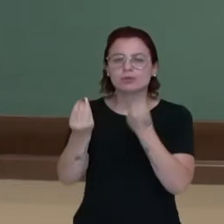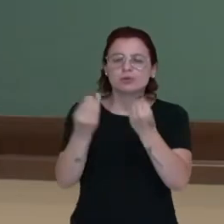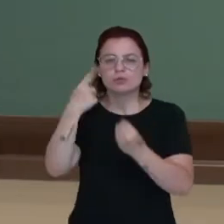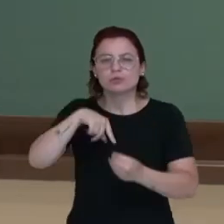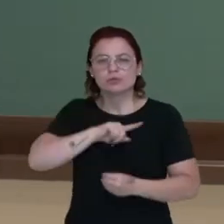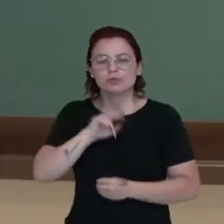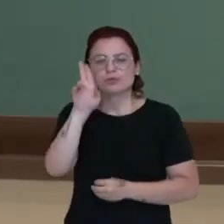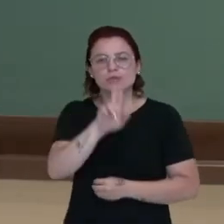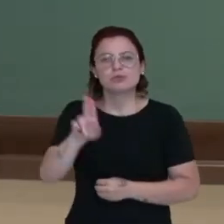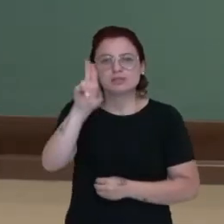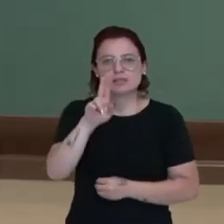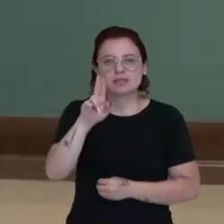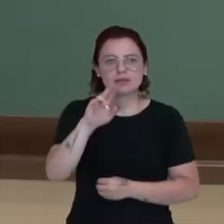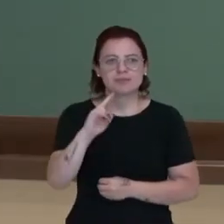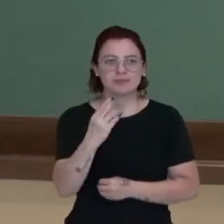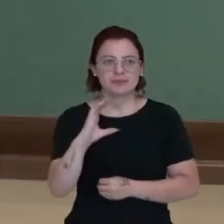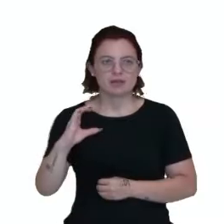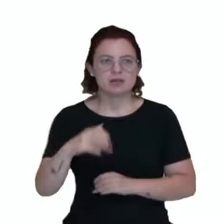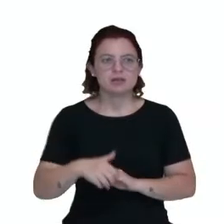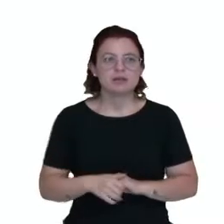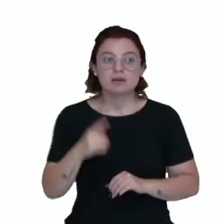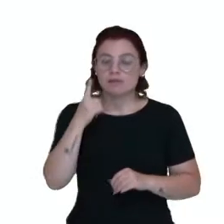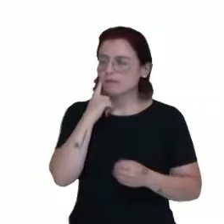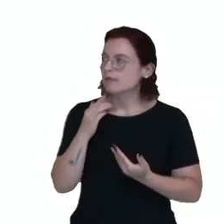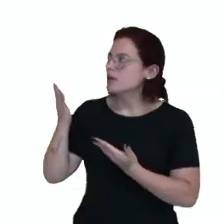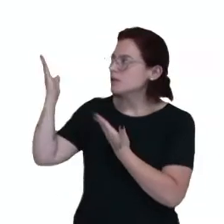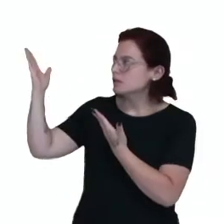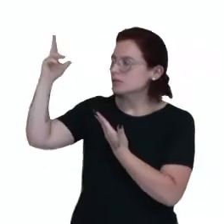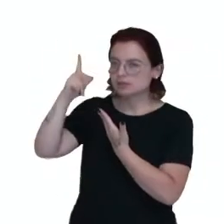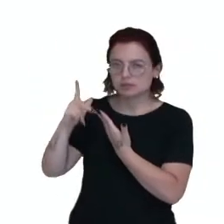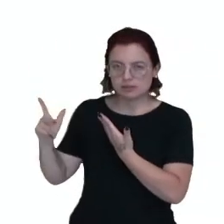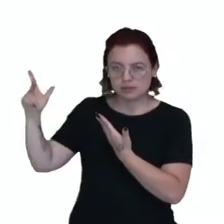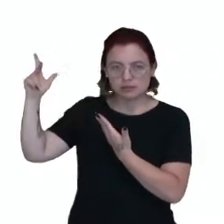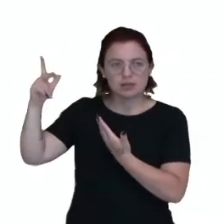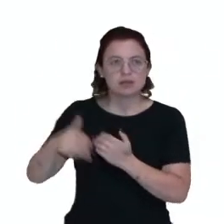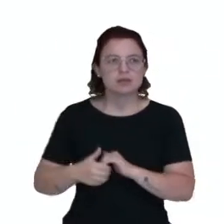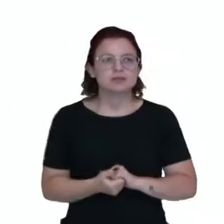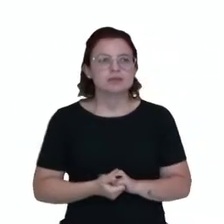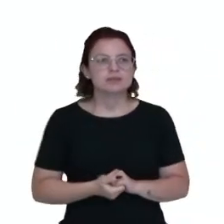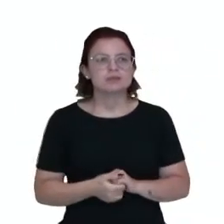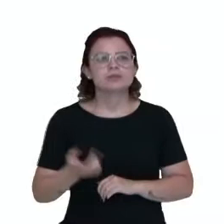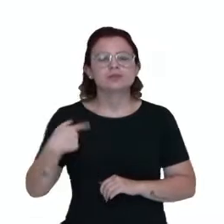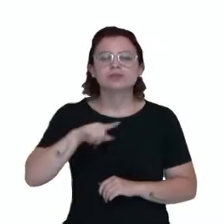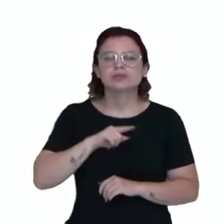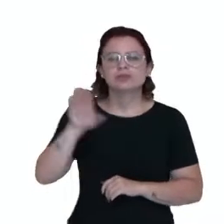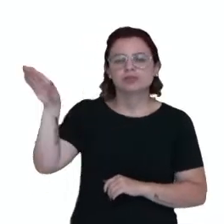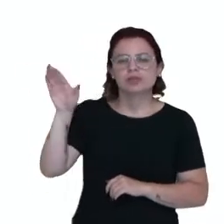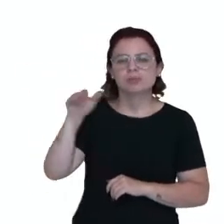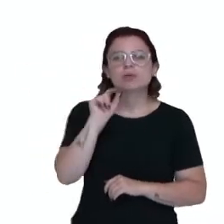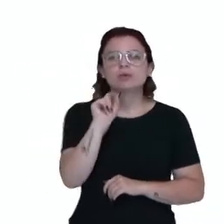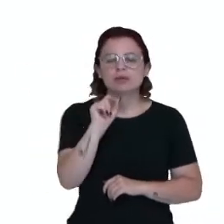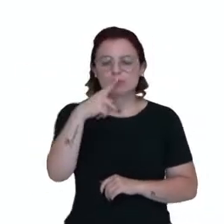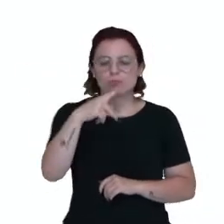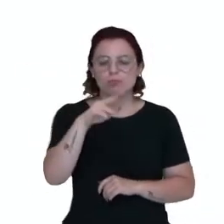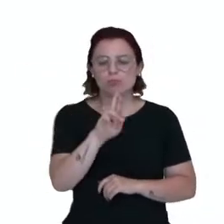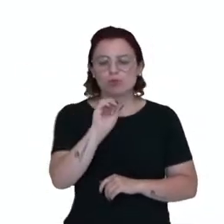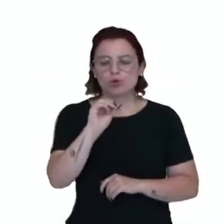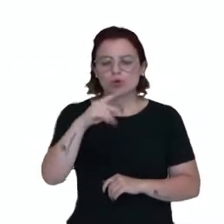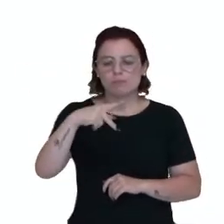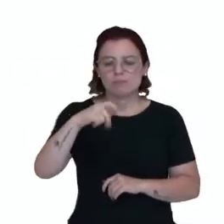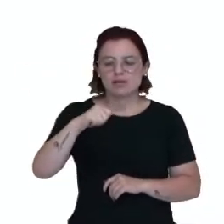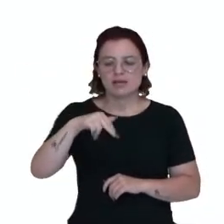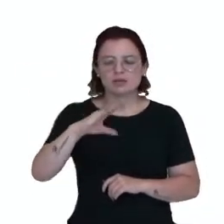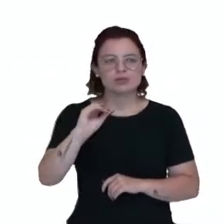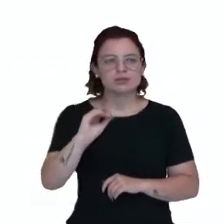dos hidrocarbonetos. Veja esse aqui, ó. C3H8, o propano. Propano, professor?